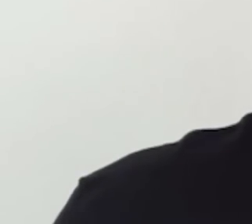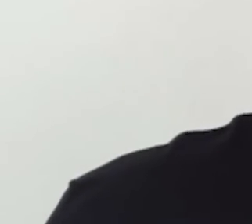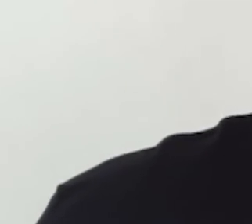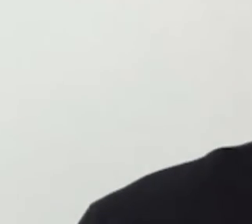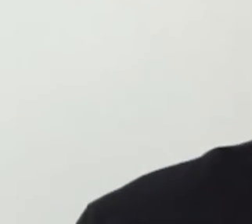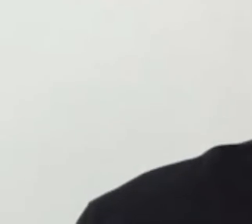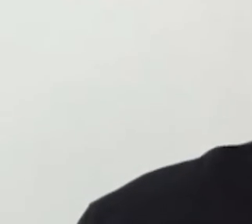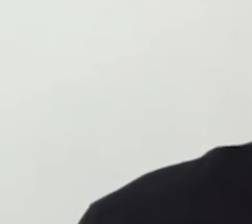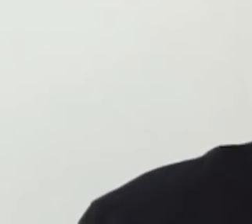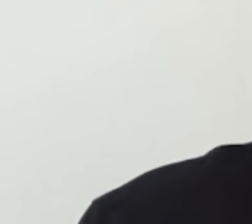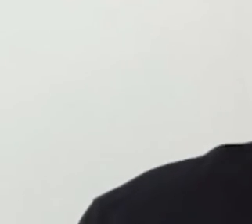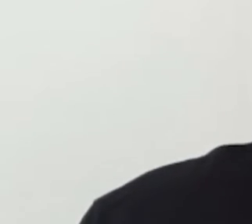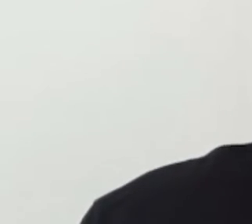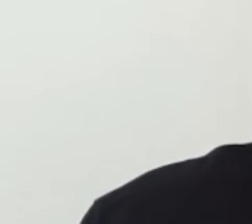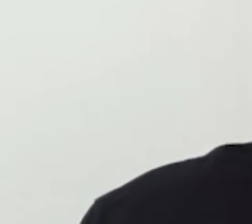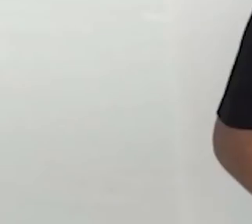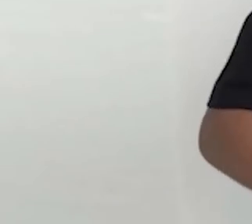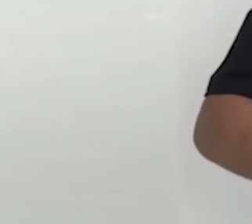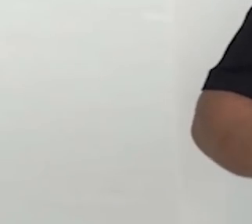ela te ama?